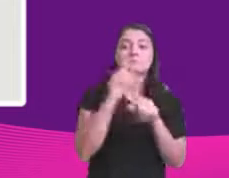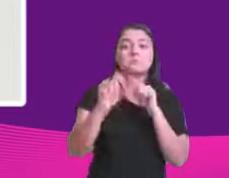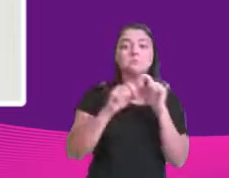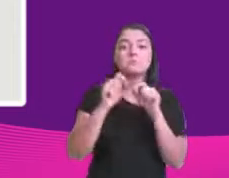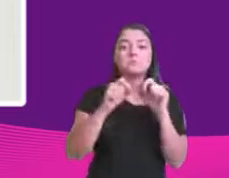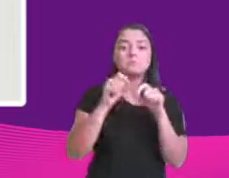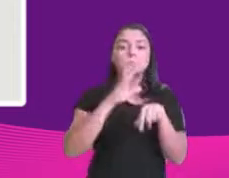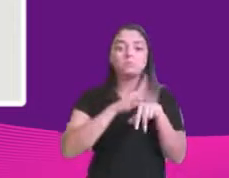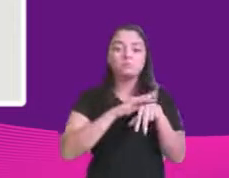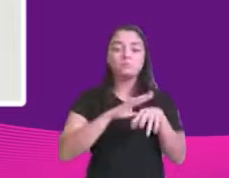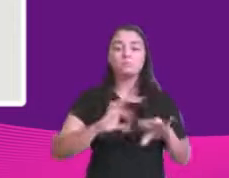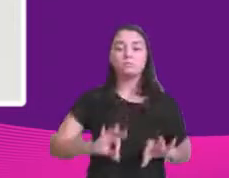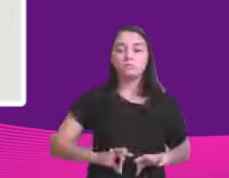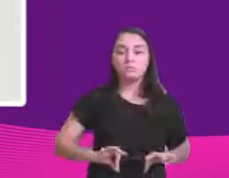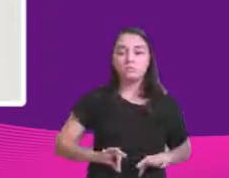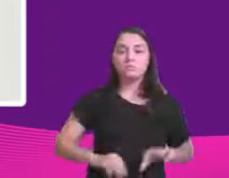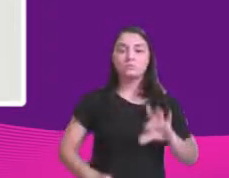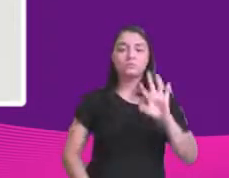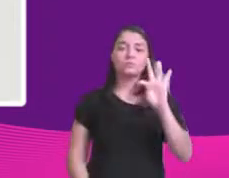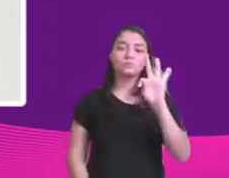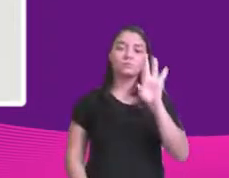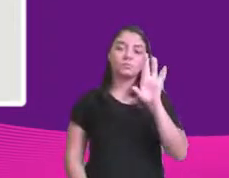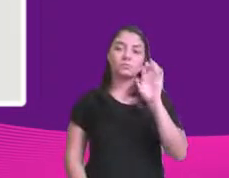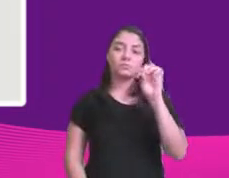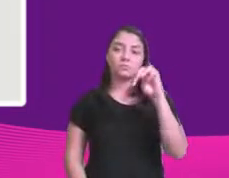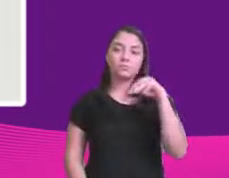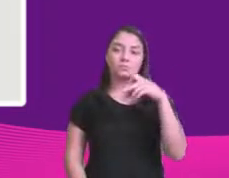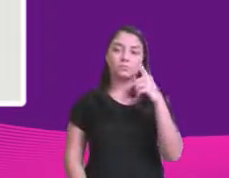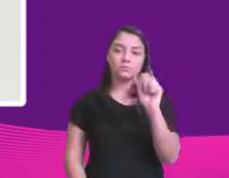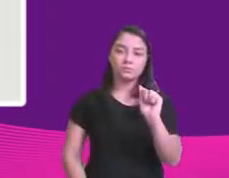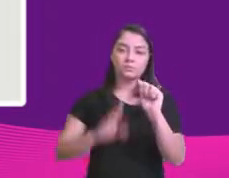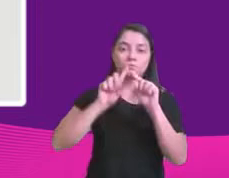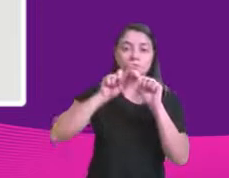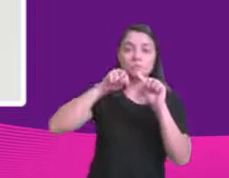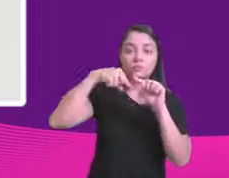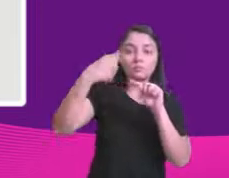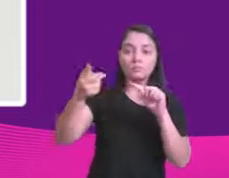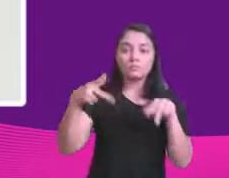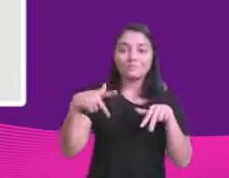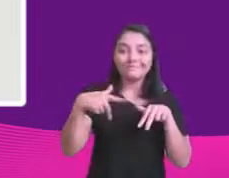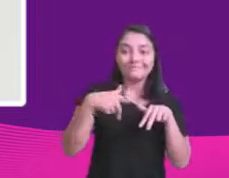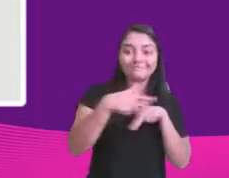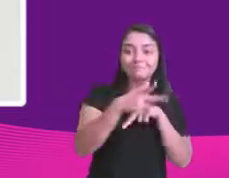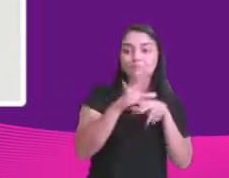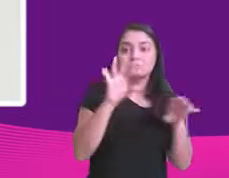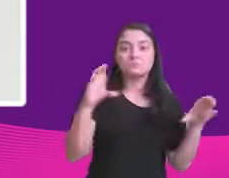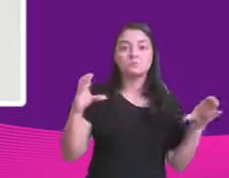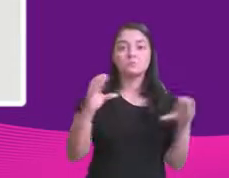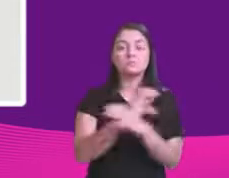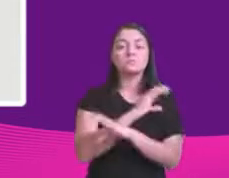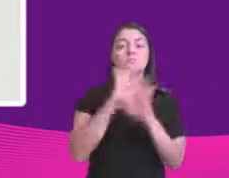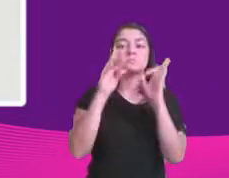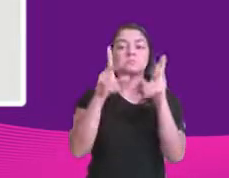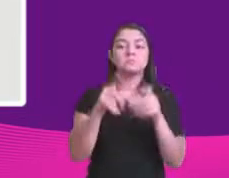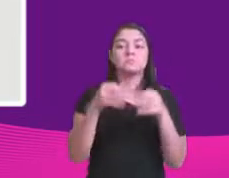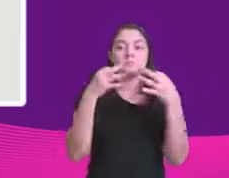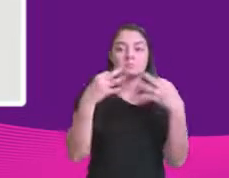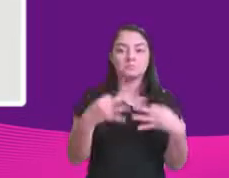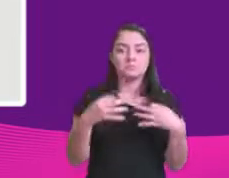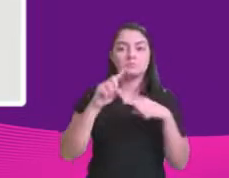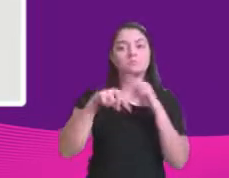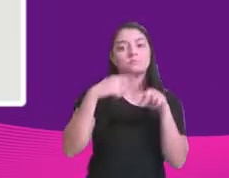ou peritônio, neoadjuvância, 3 ciclos, seguida, então, de cirurgia completa, então, randomizada no intraoperatório para